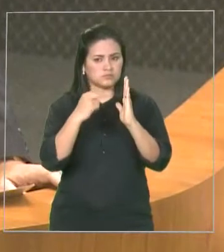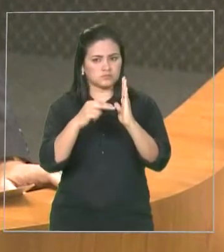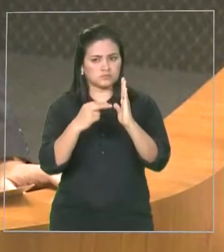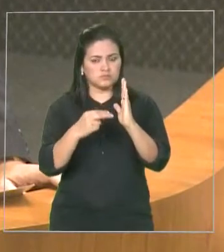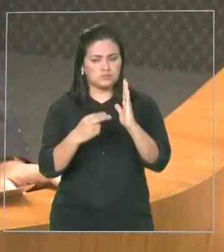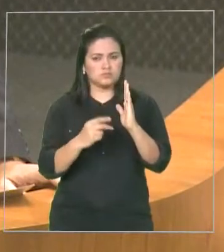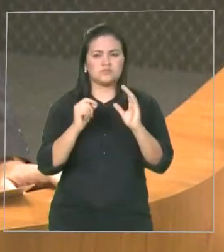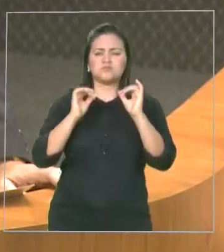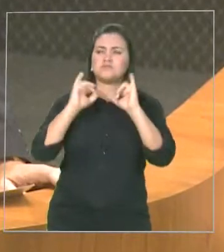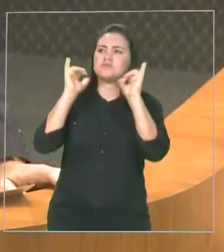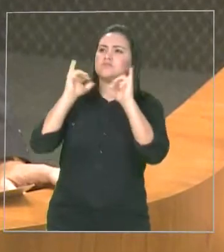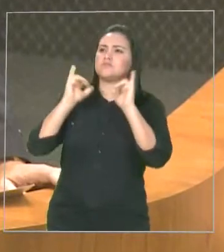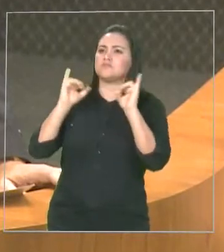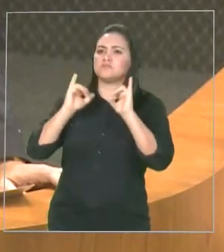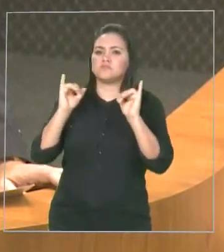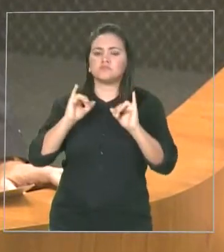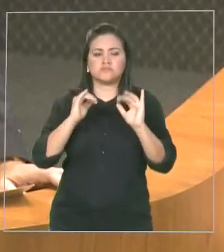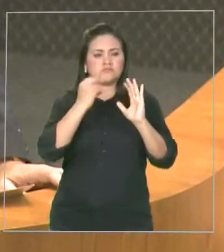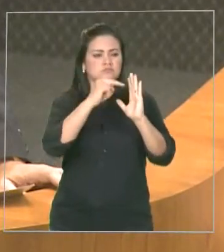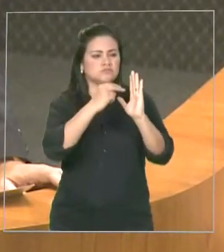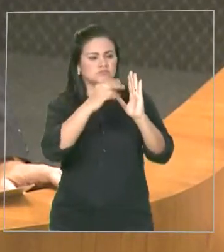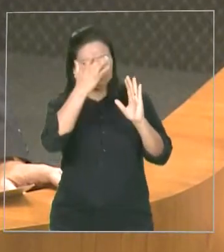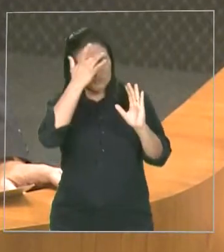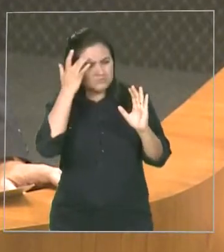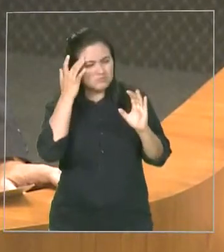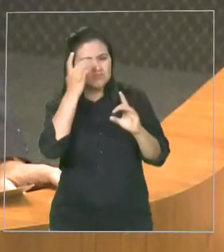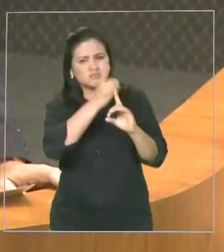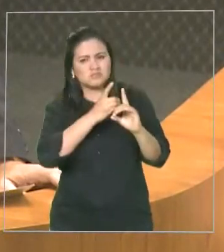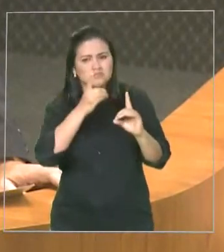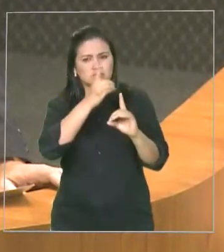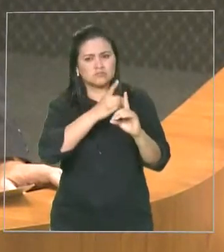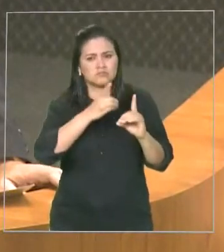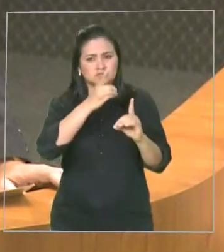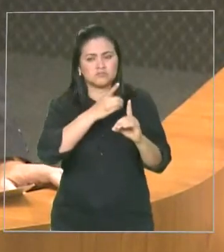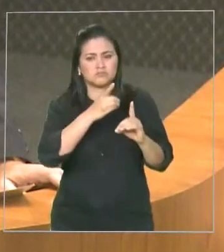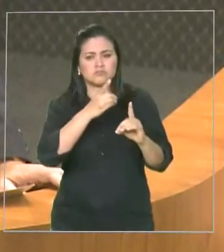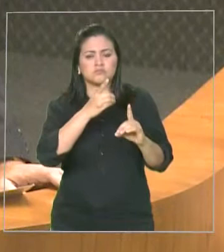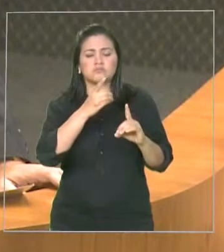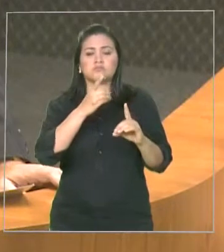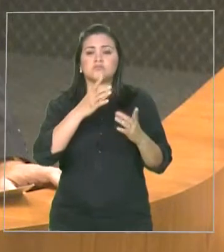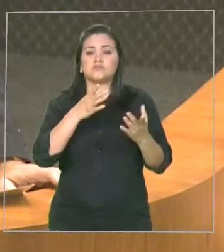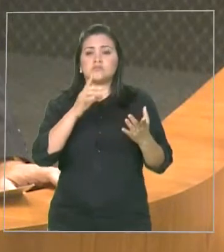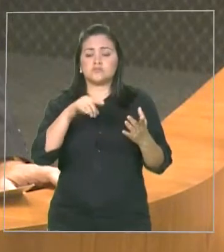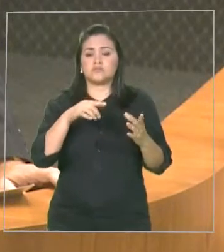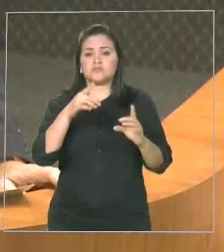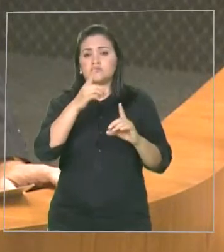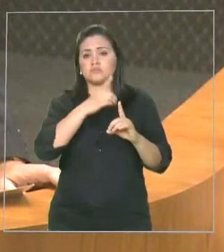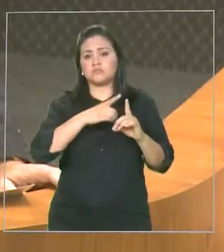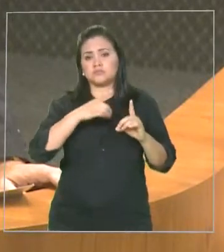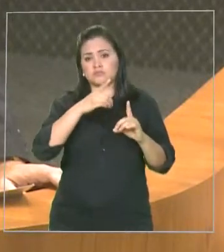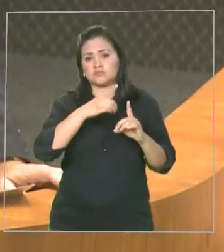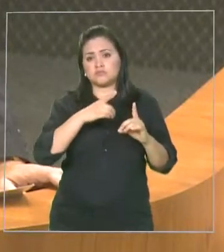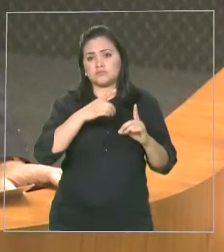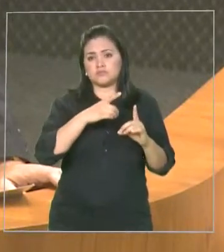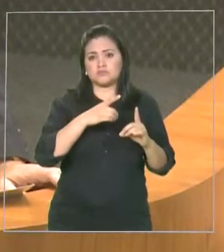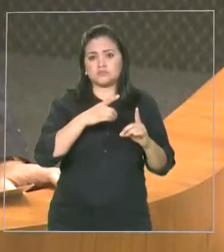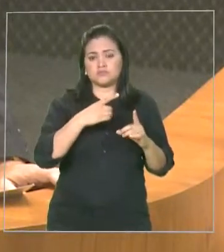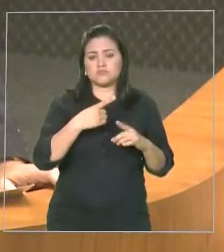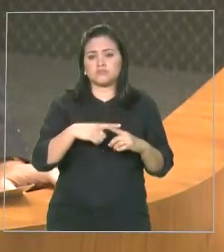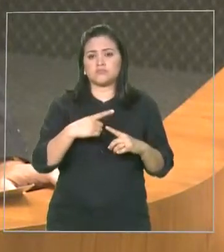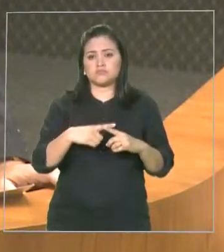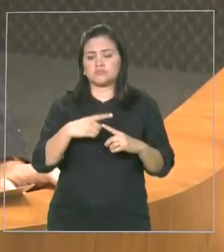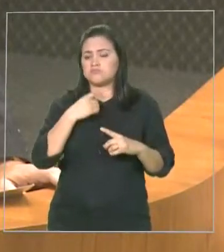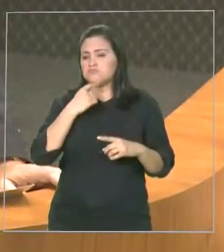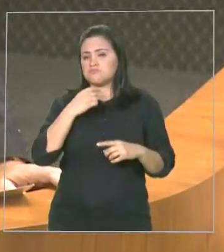alardearam tanto, que era uma lista de fantasmas. Essa lista se transformou em uma lista fantasma, porque ninguém apresenta elas. E elas